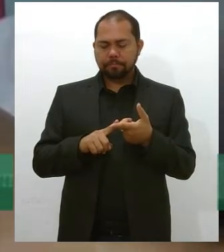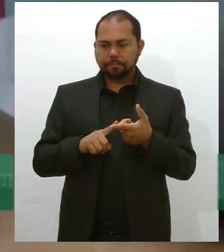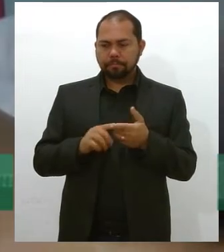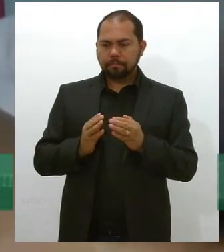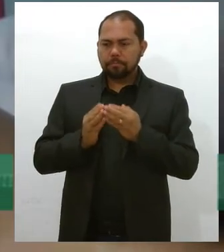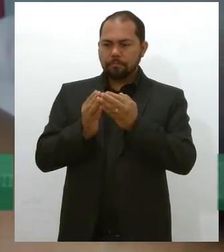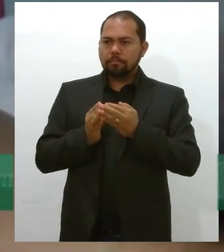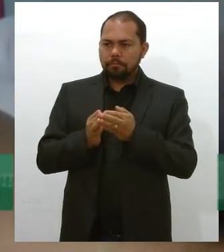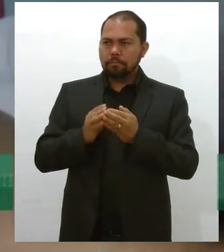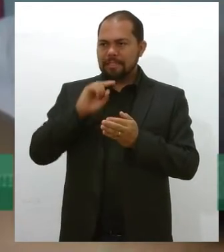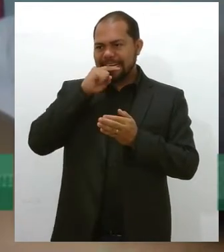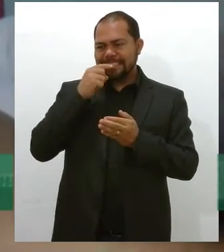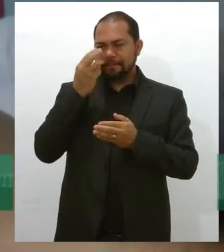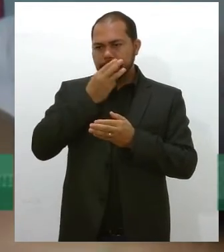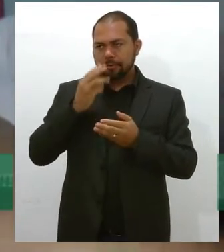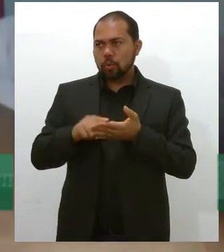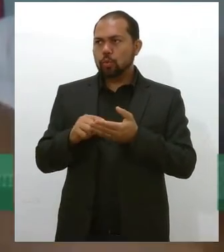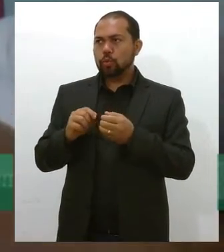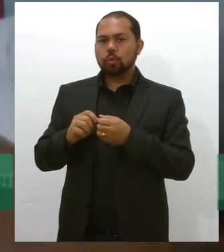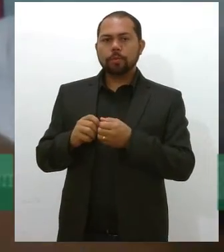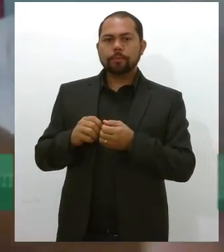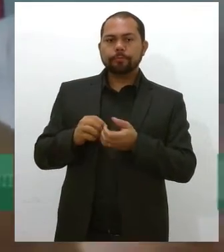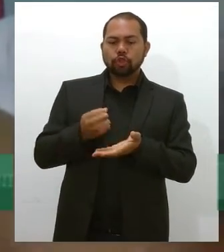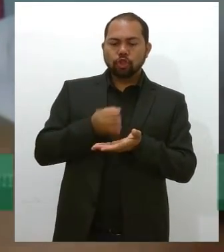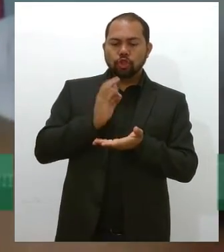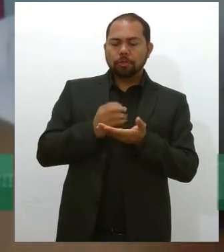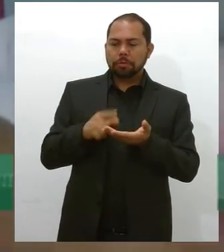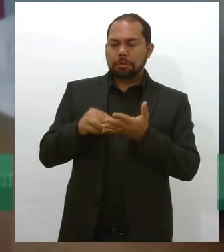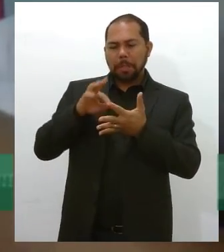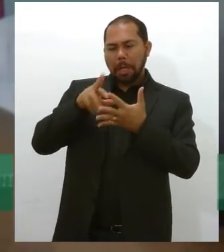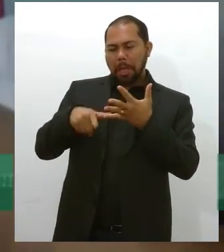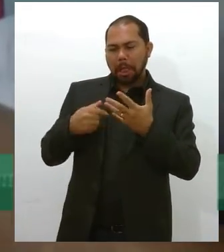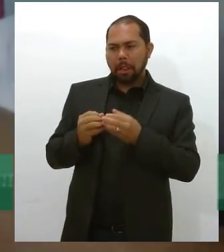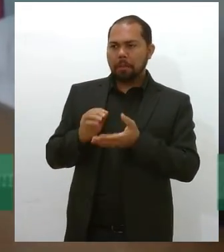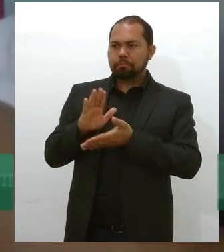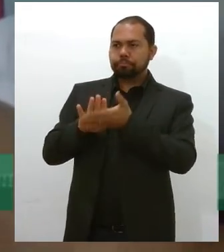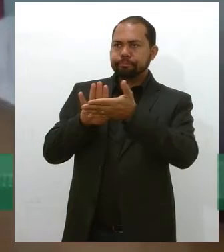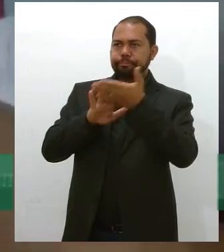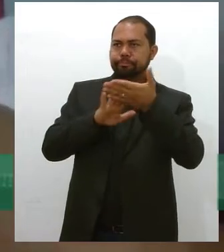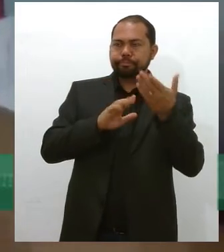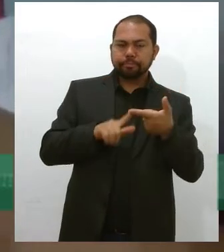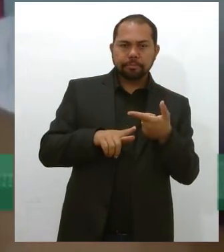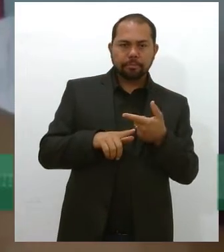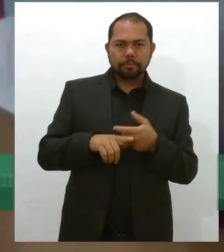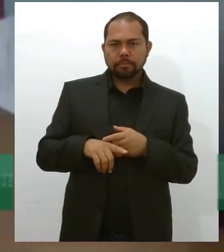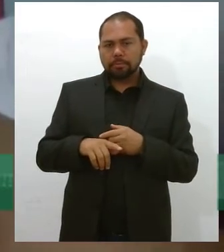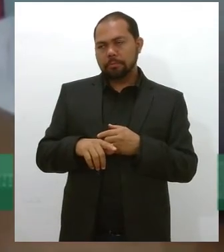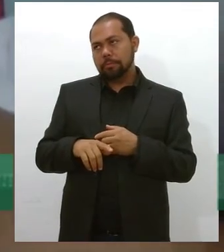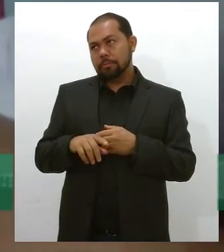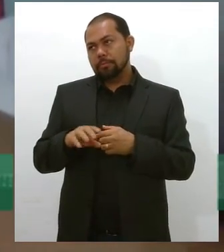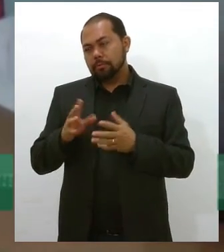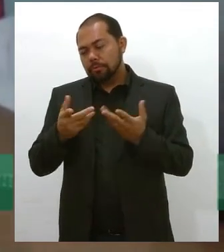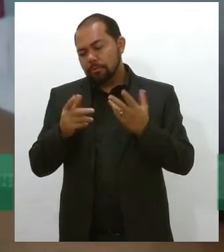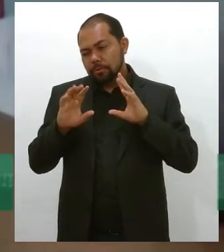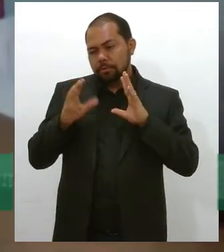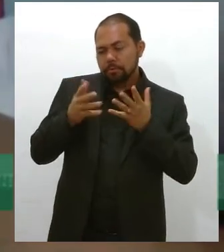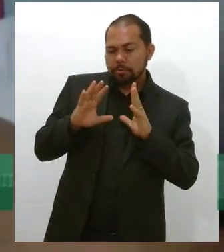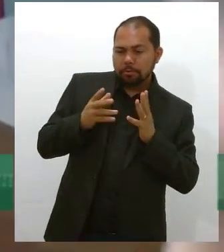exportação, é meio que, entre aspas, natural que esse poder de participar